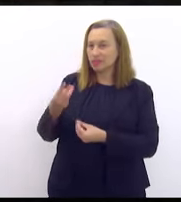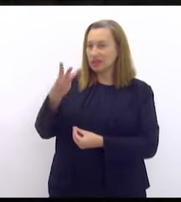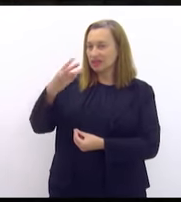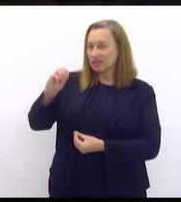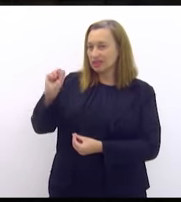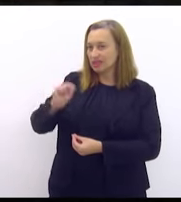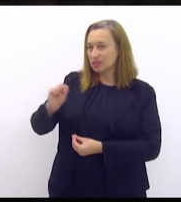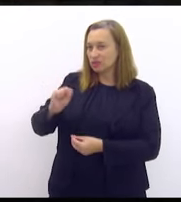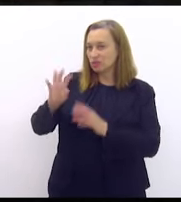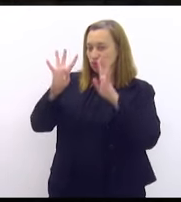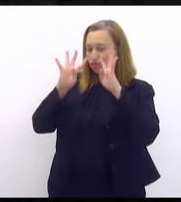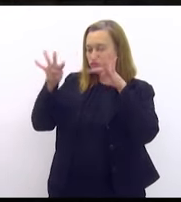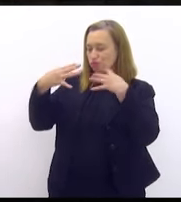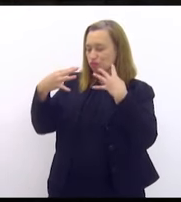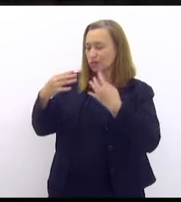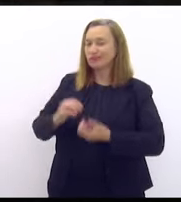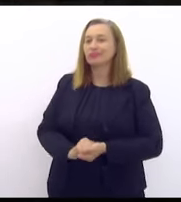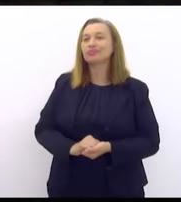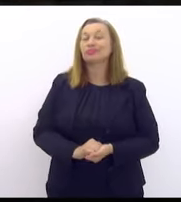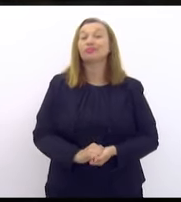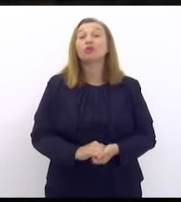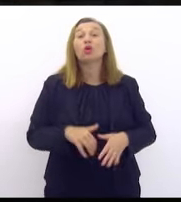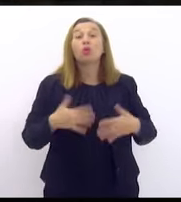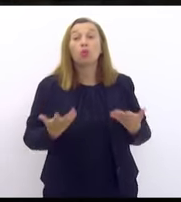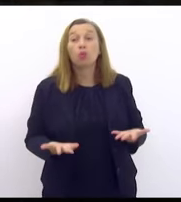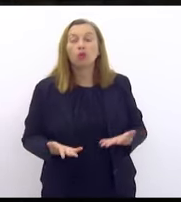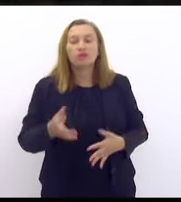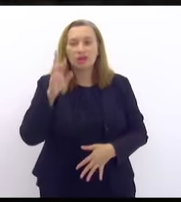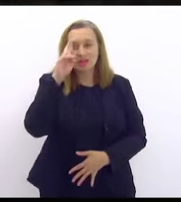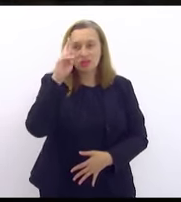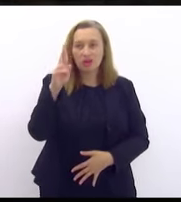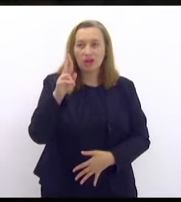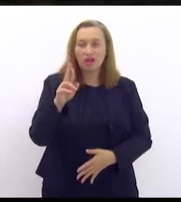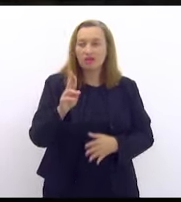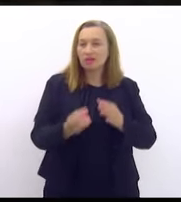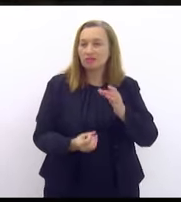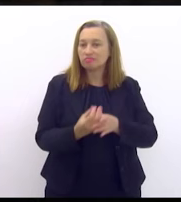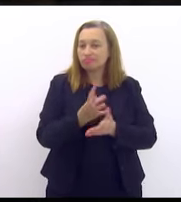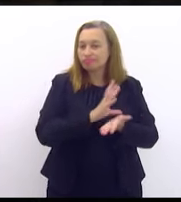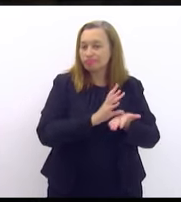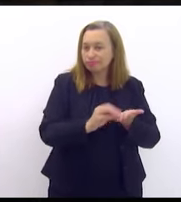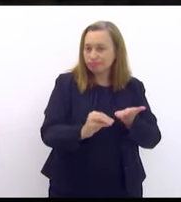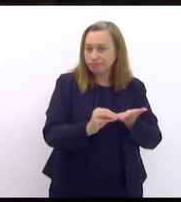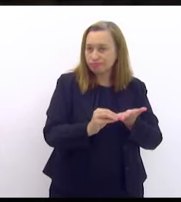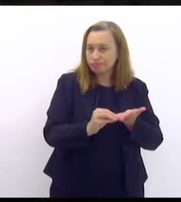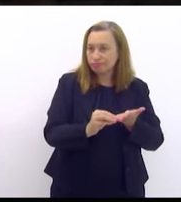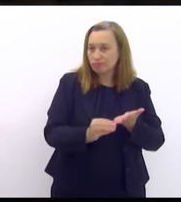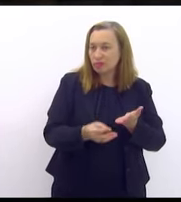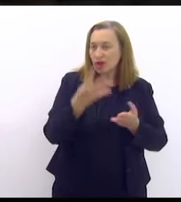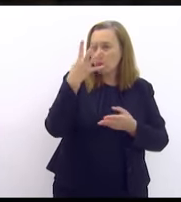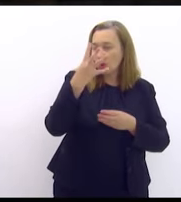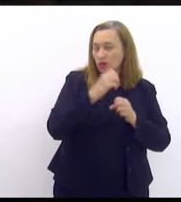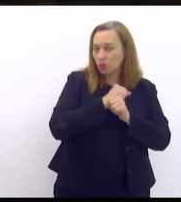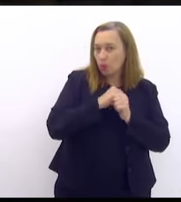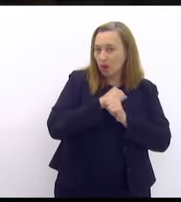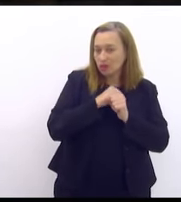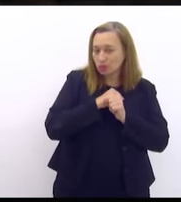atenção. Quando Vossa Excelência fizer a pauta, daqui a